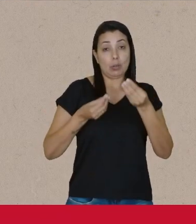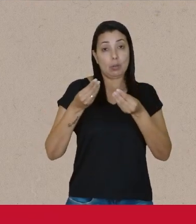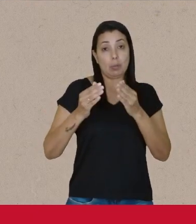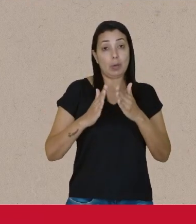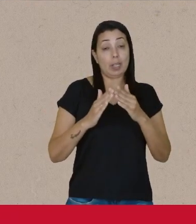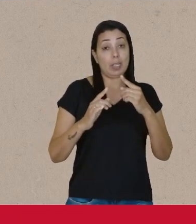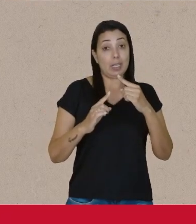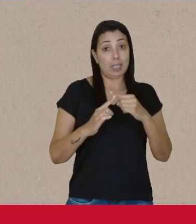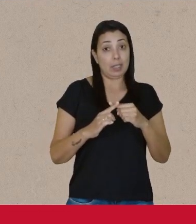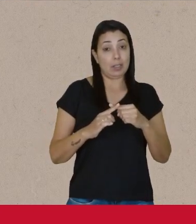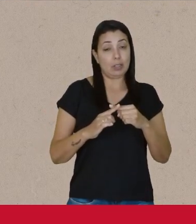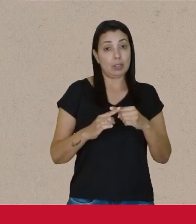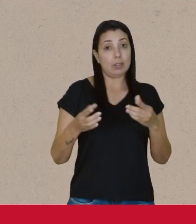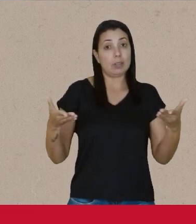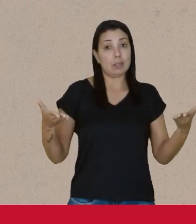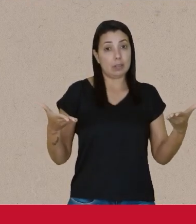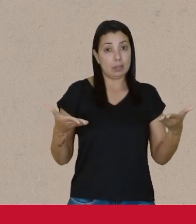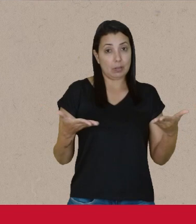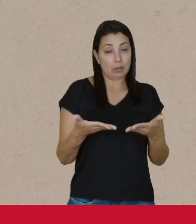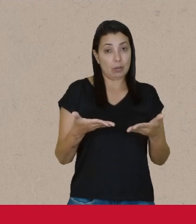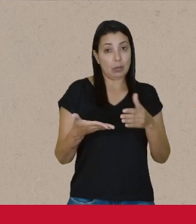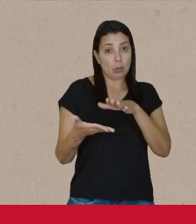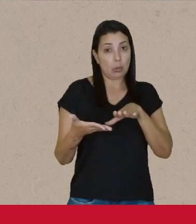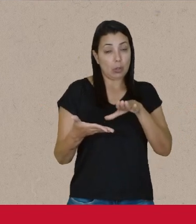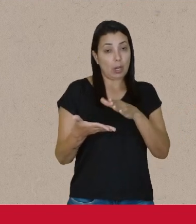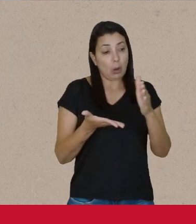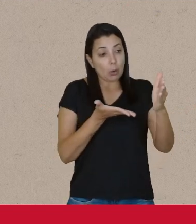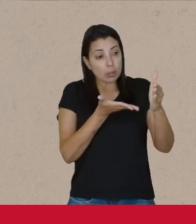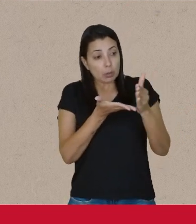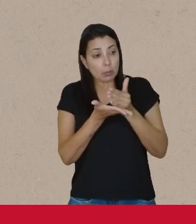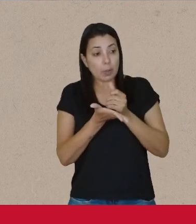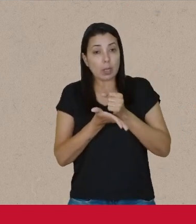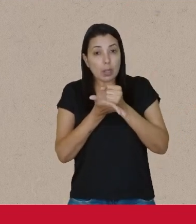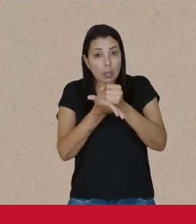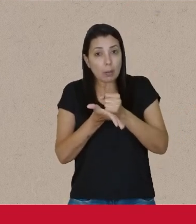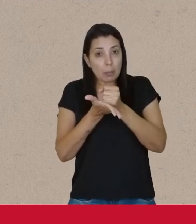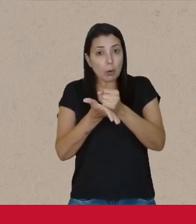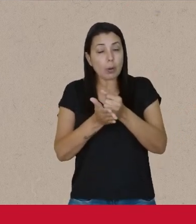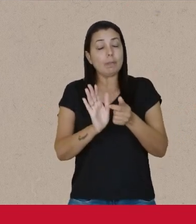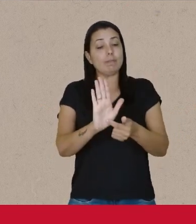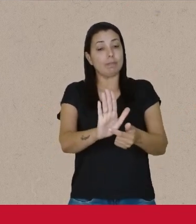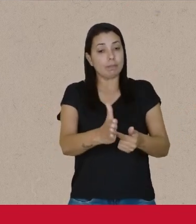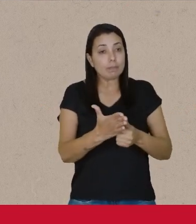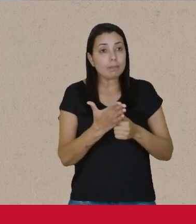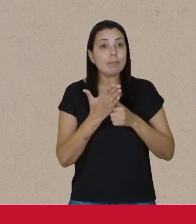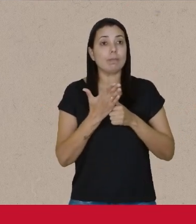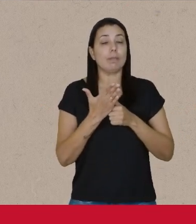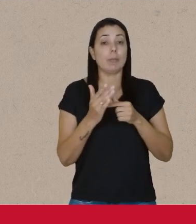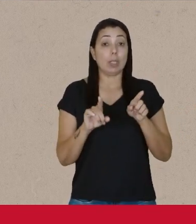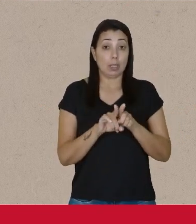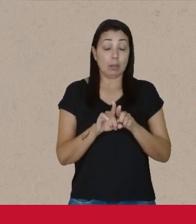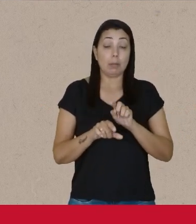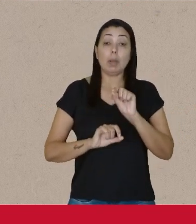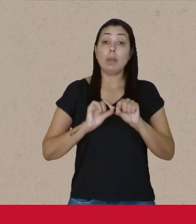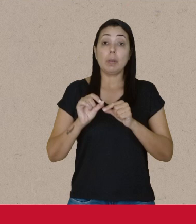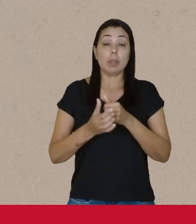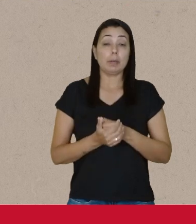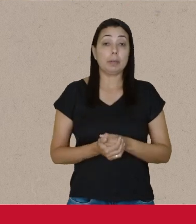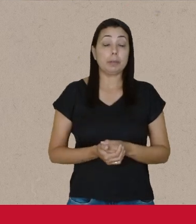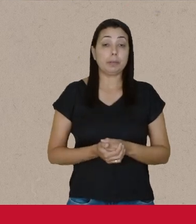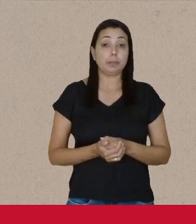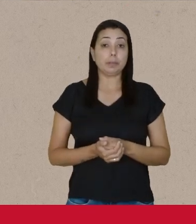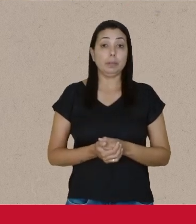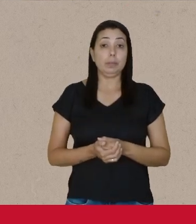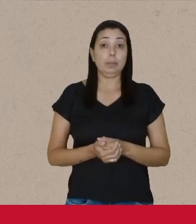igrejas neopentecostais, um momento e um local de acolhimento, de apoio, de solidariedade e também